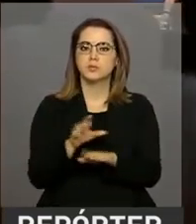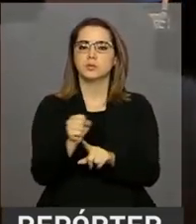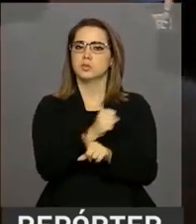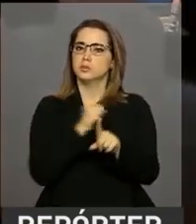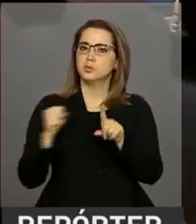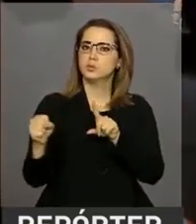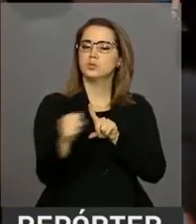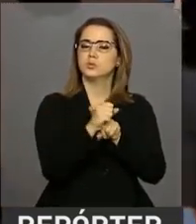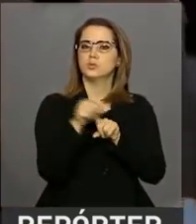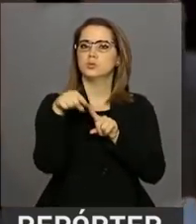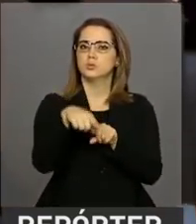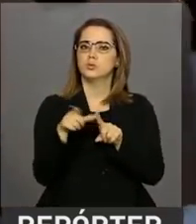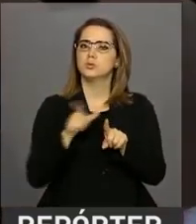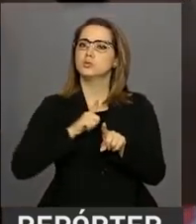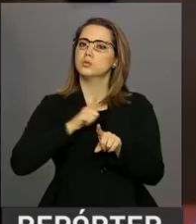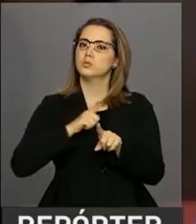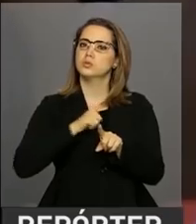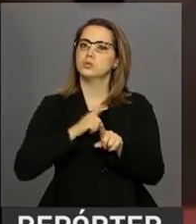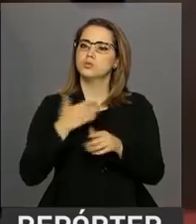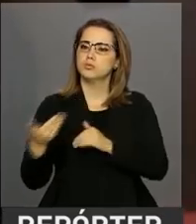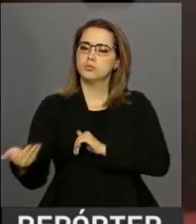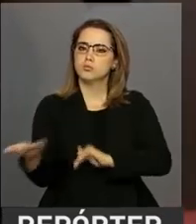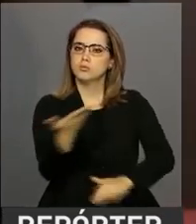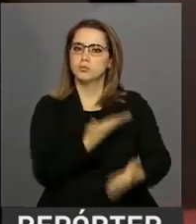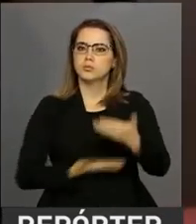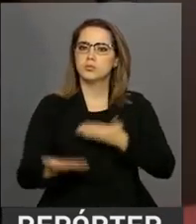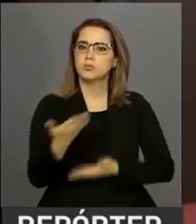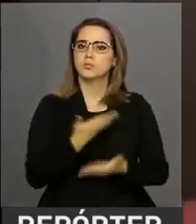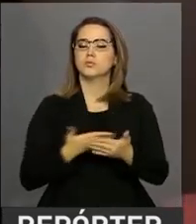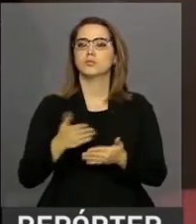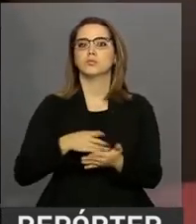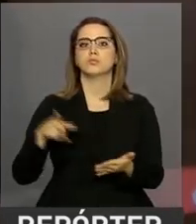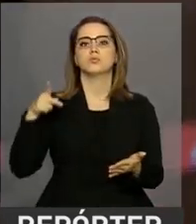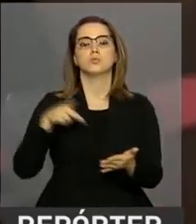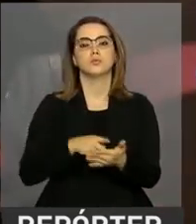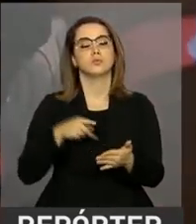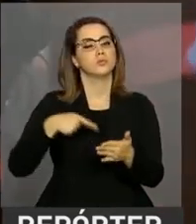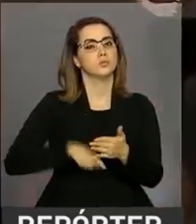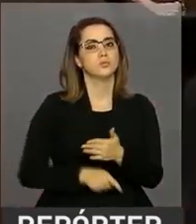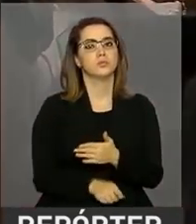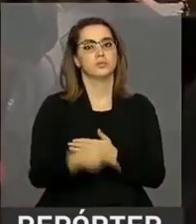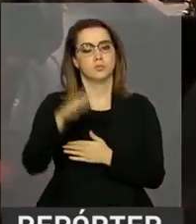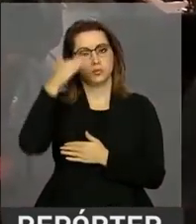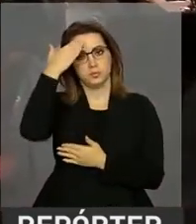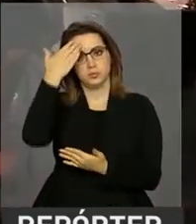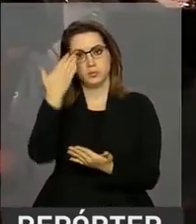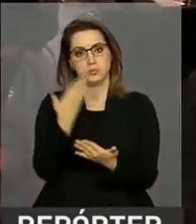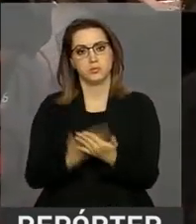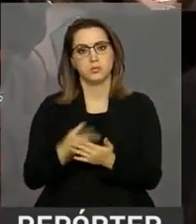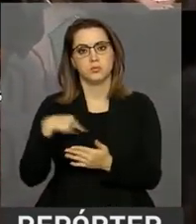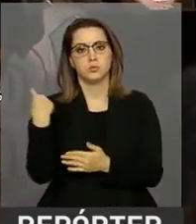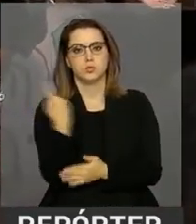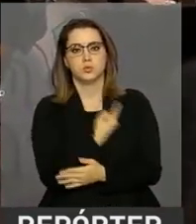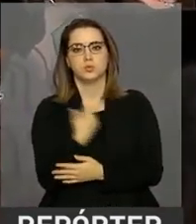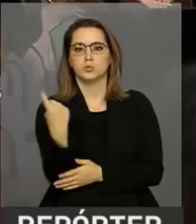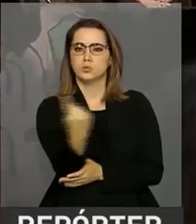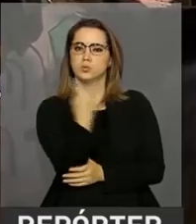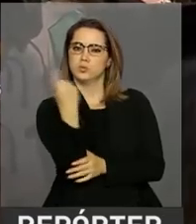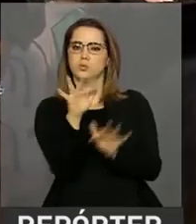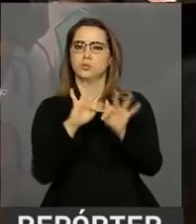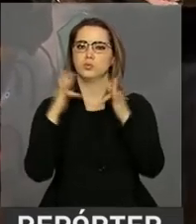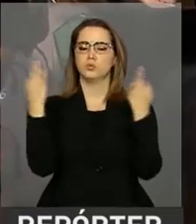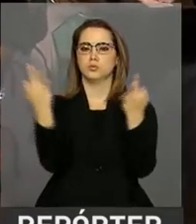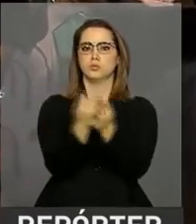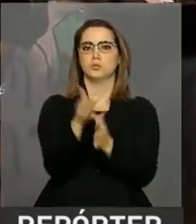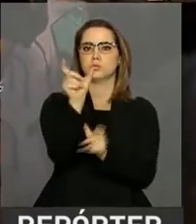civilização onde reine a solidariedade fundada no reconhecimento de que todos somos membros de uma única